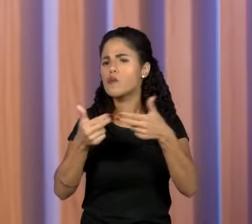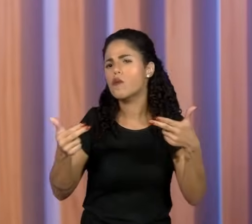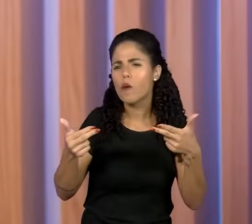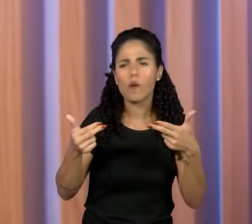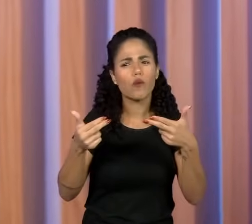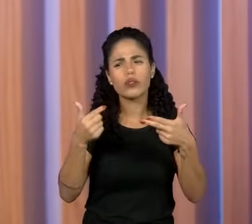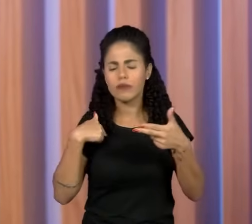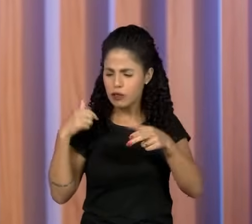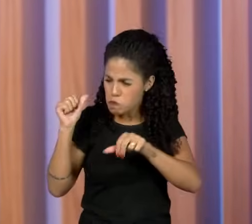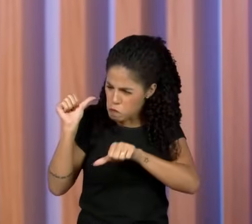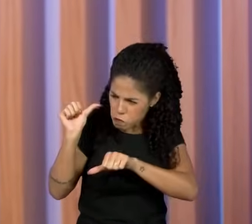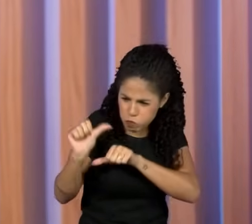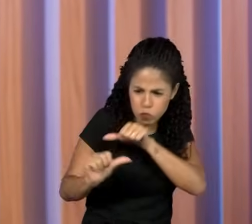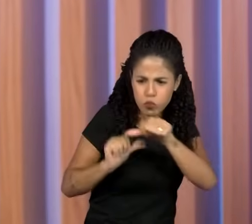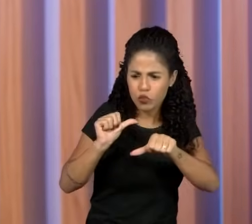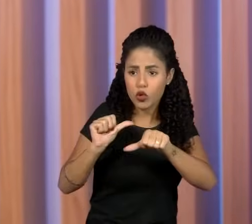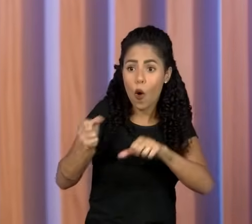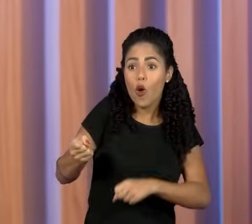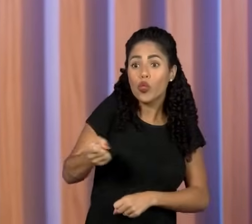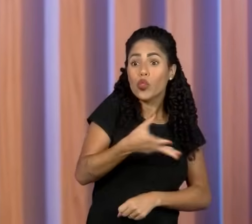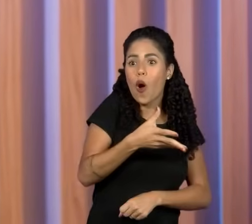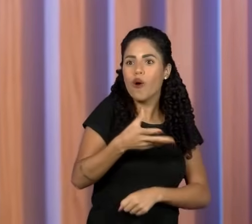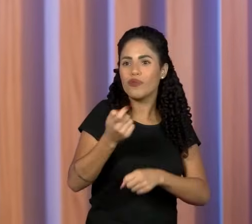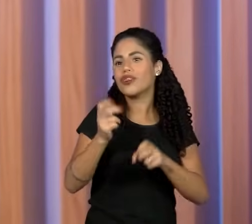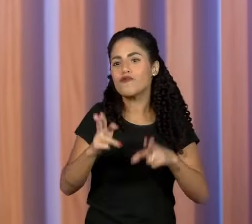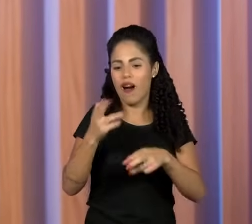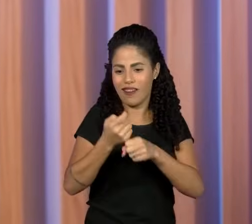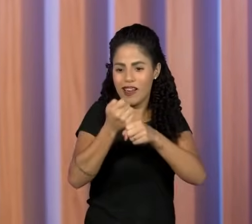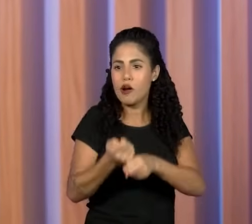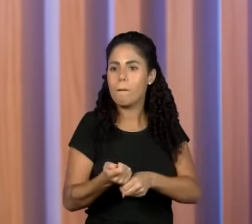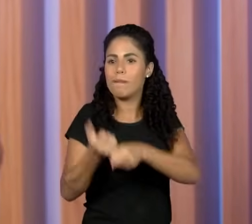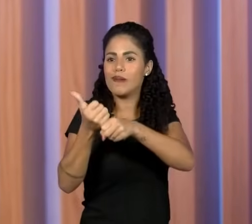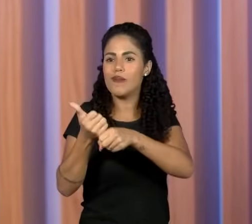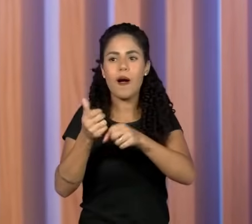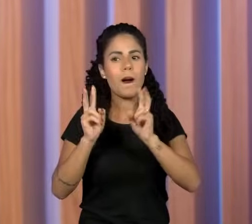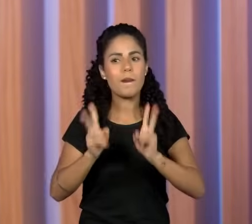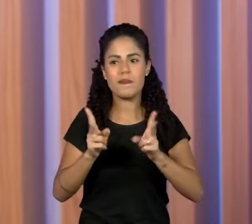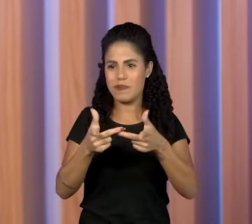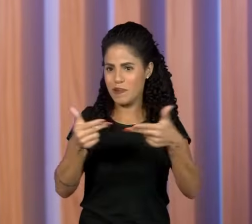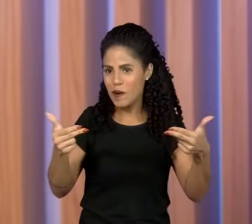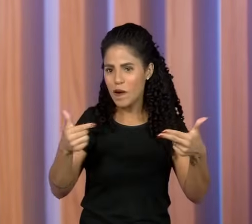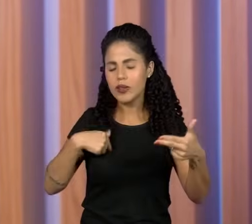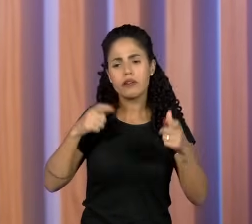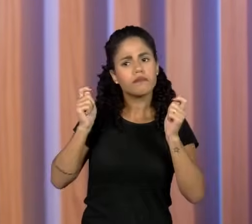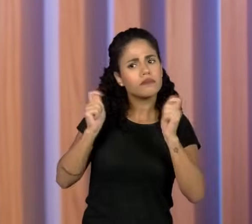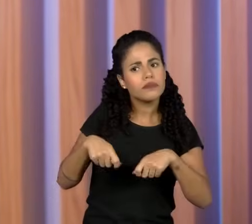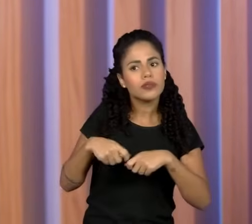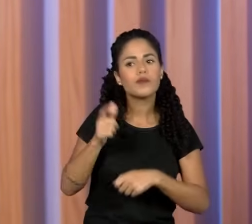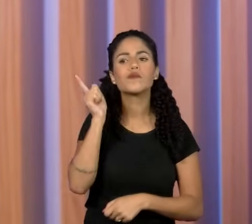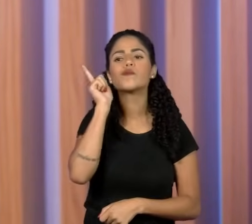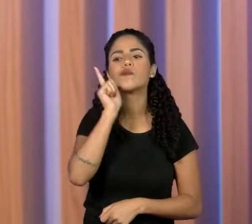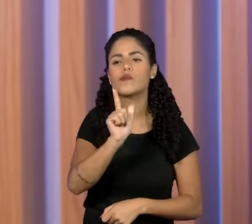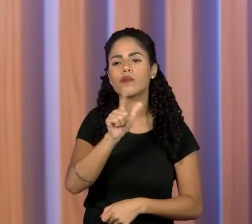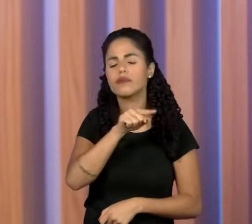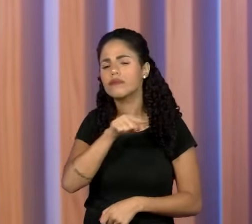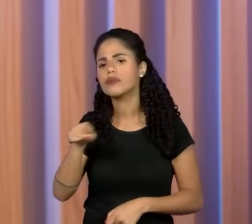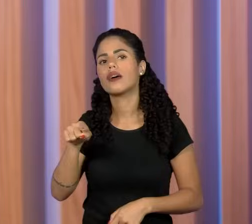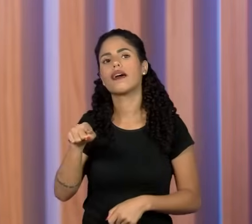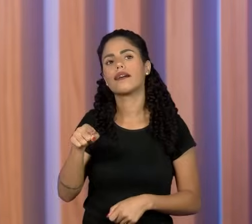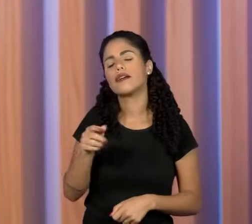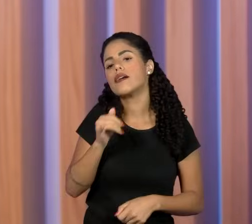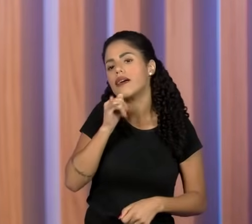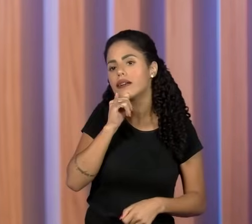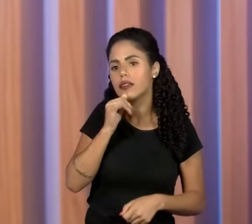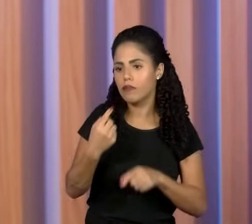DRzinha com quem ficou aqui, né? Então, para nós, abre-se um portal e quem tem a possibilidade de...